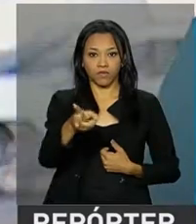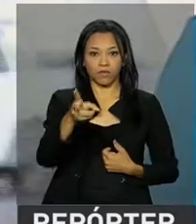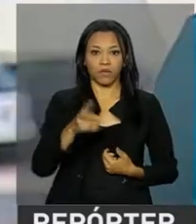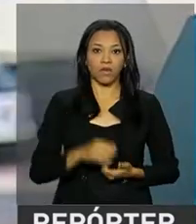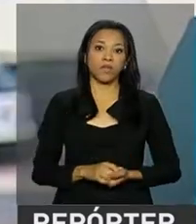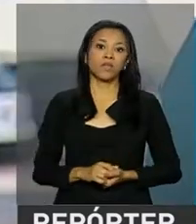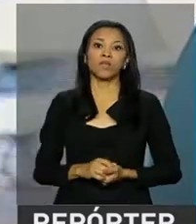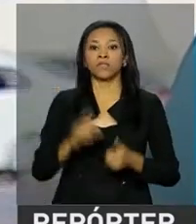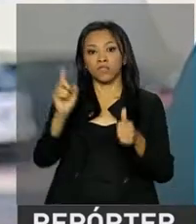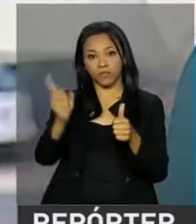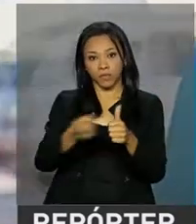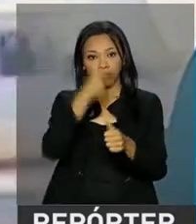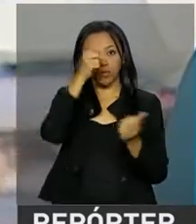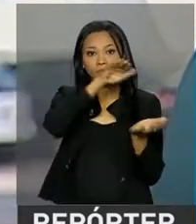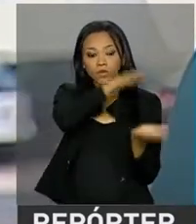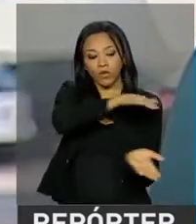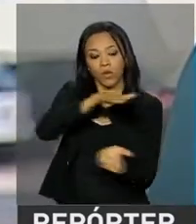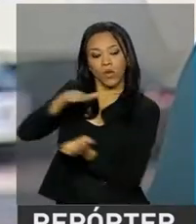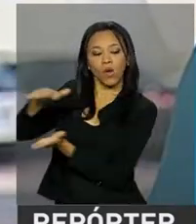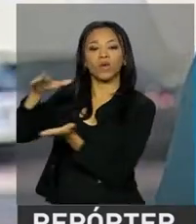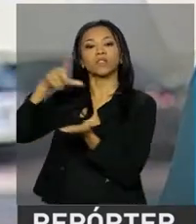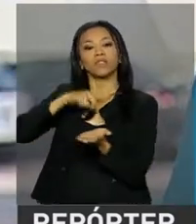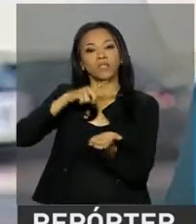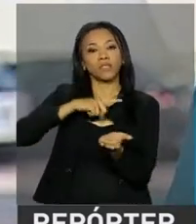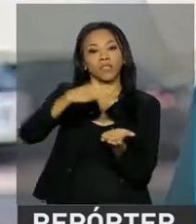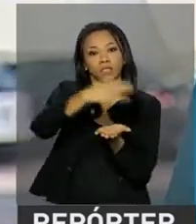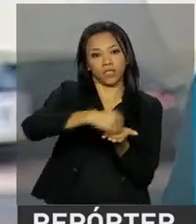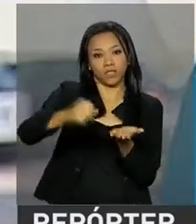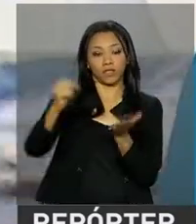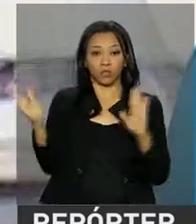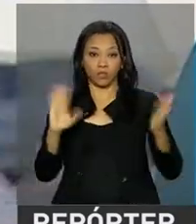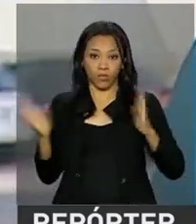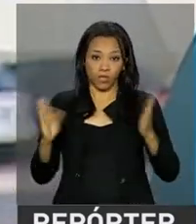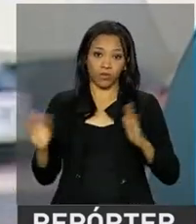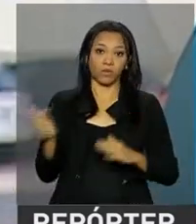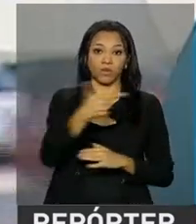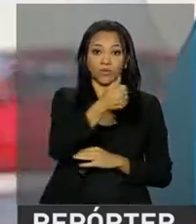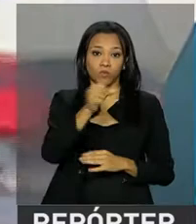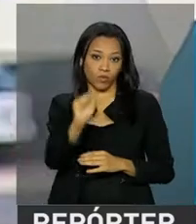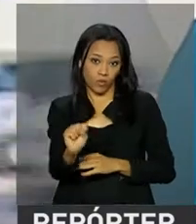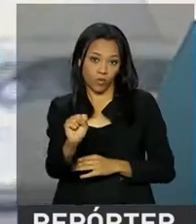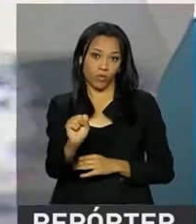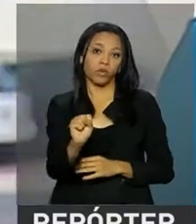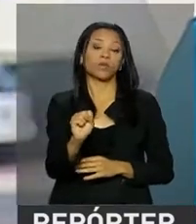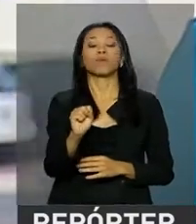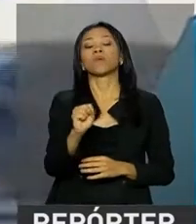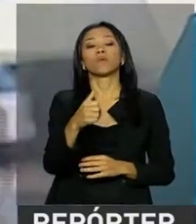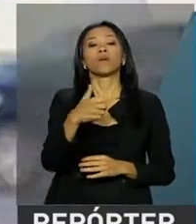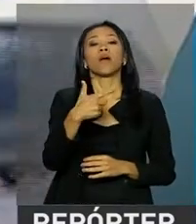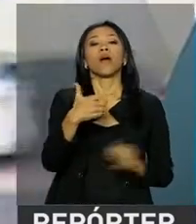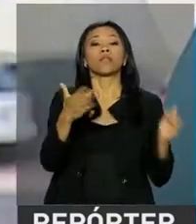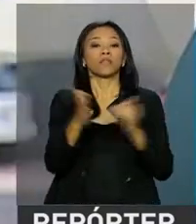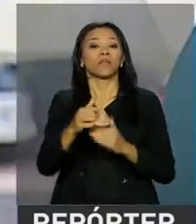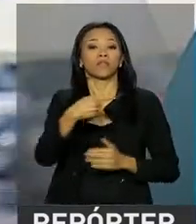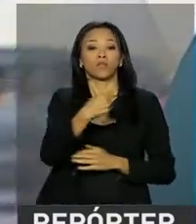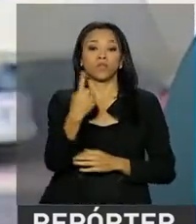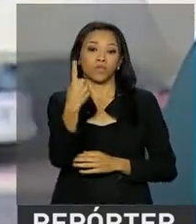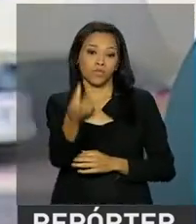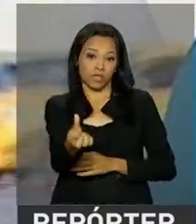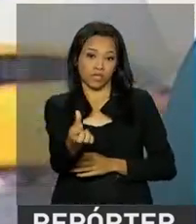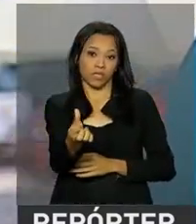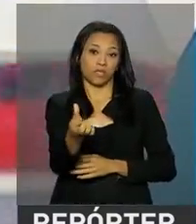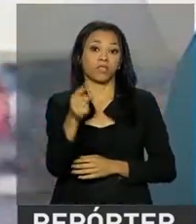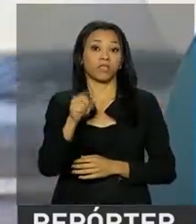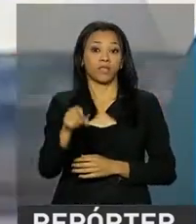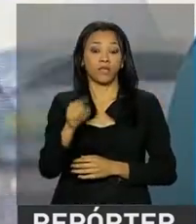primeiro lote contempla também restituições dos exercícios 2008 a 2016 que deixaram a